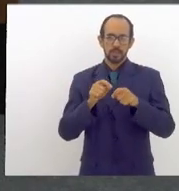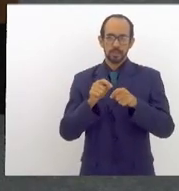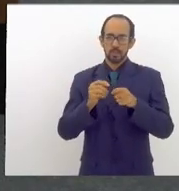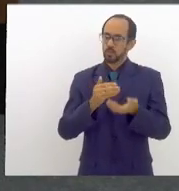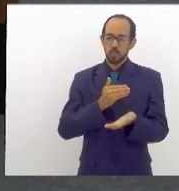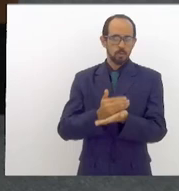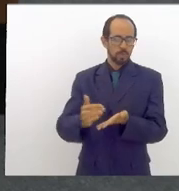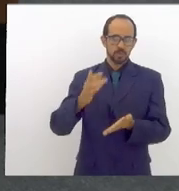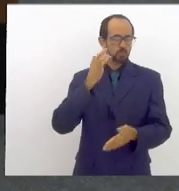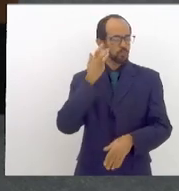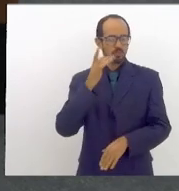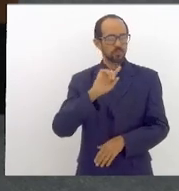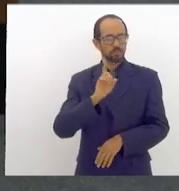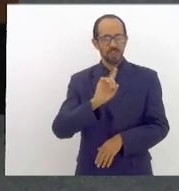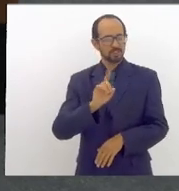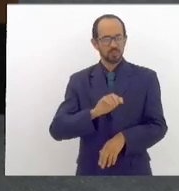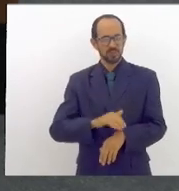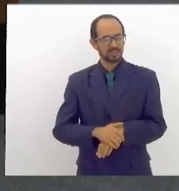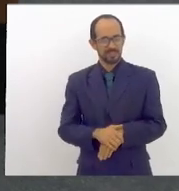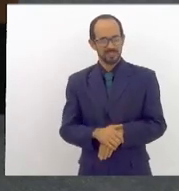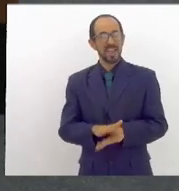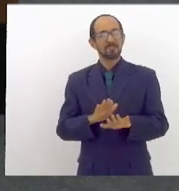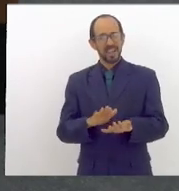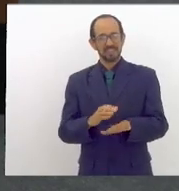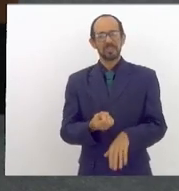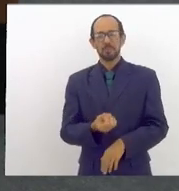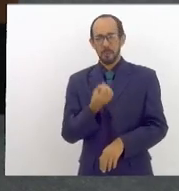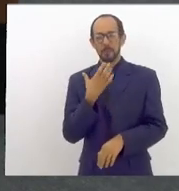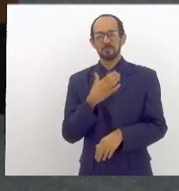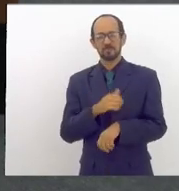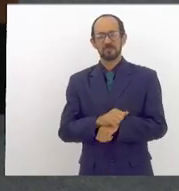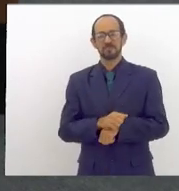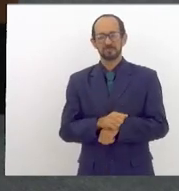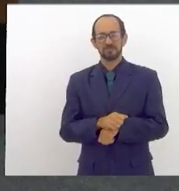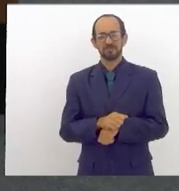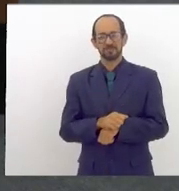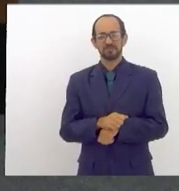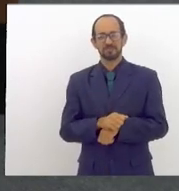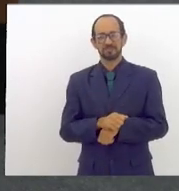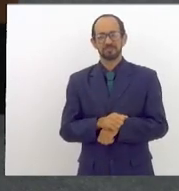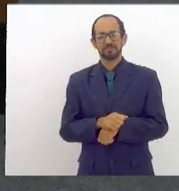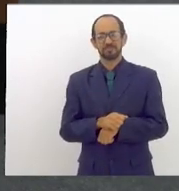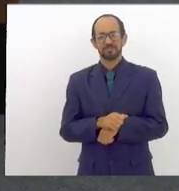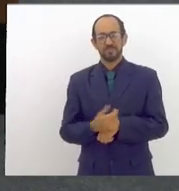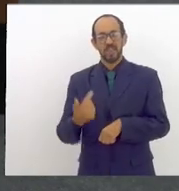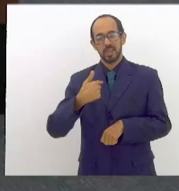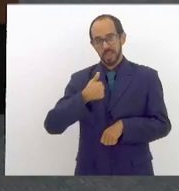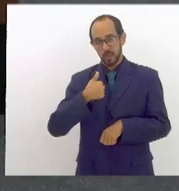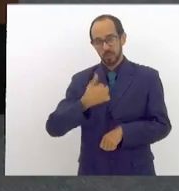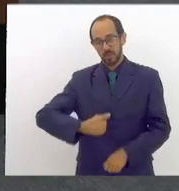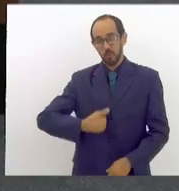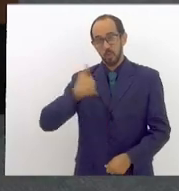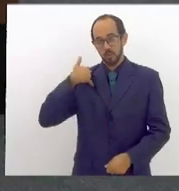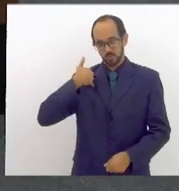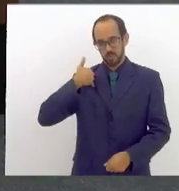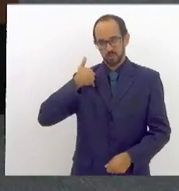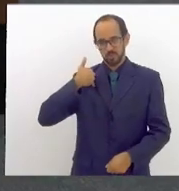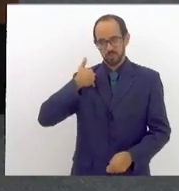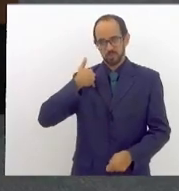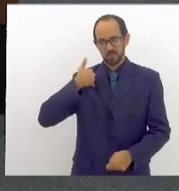fácil mas como foi bom a ser assim como foi bom eu tenho orgulho muito grande